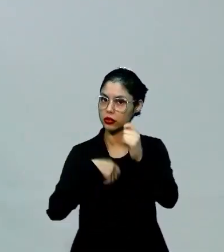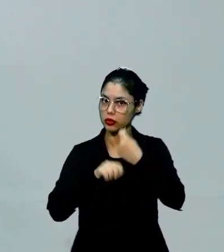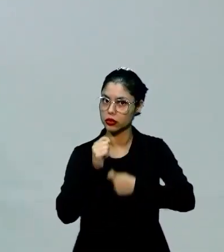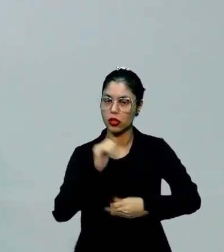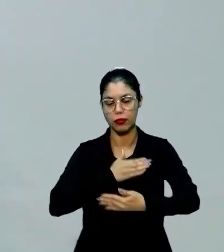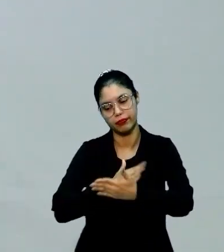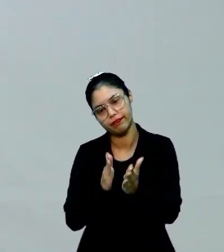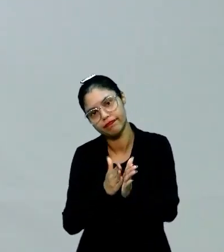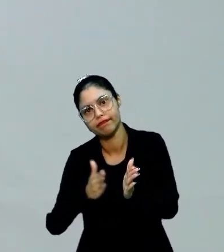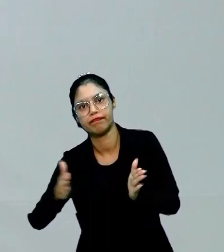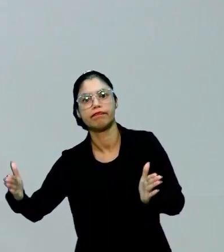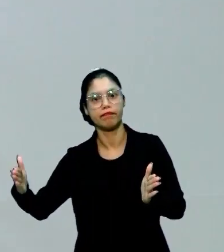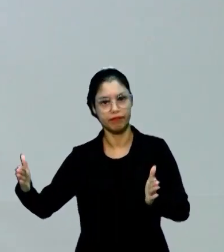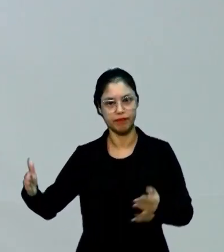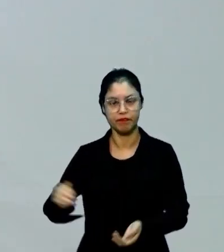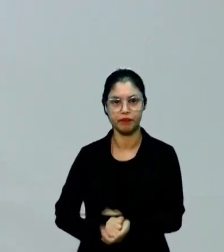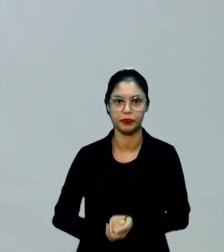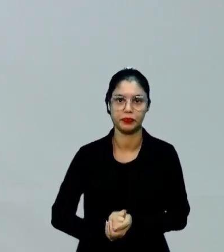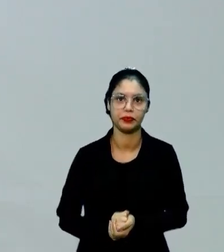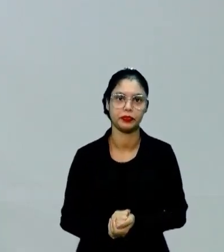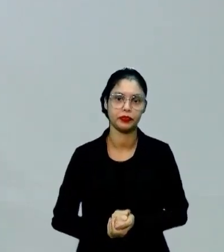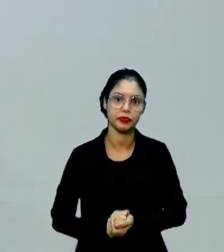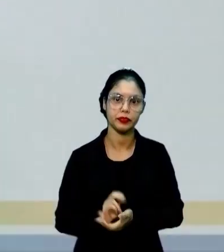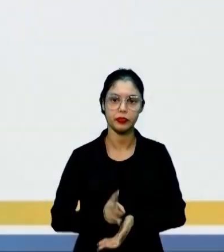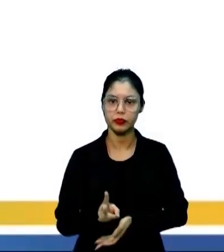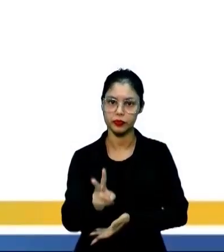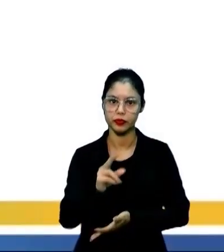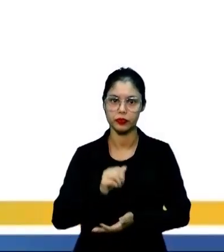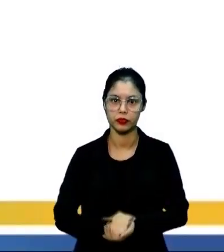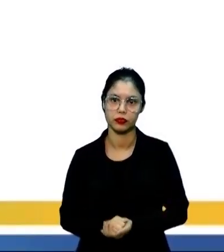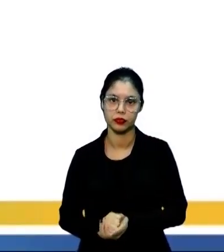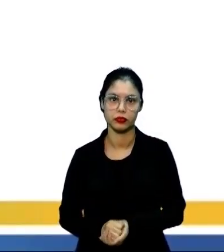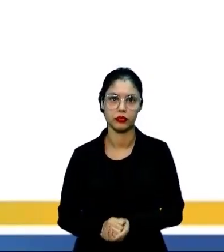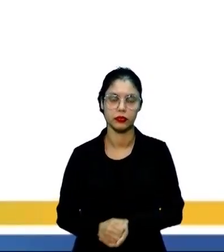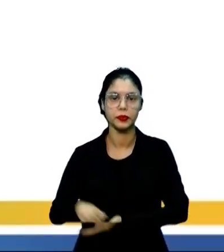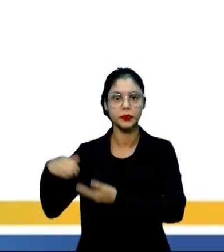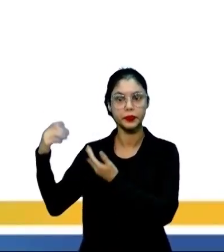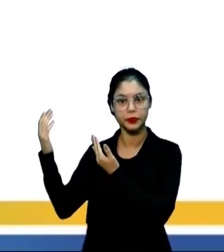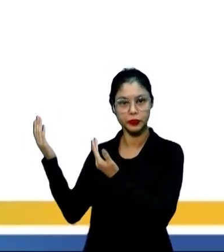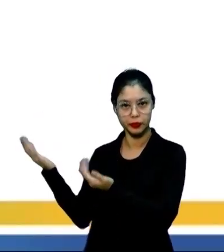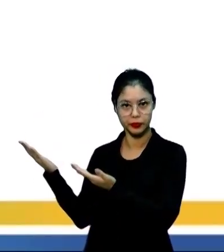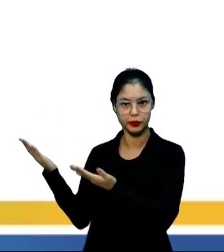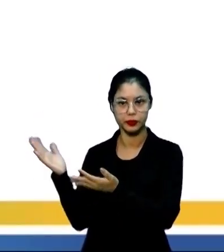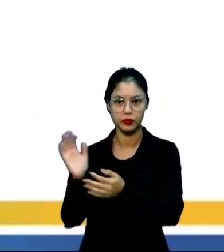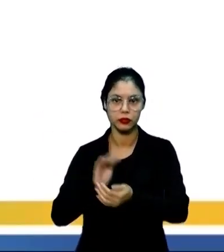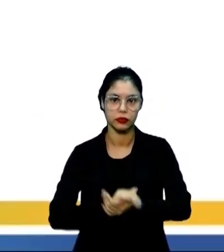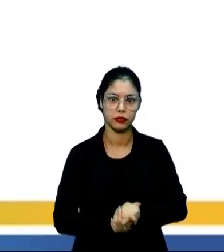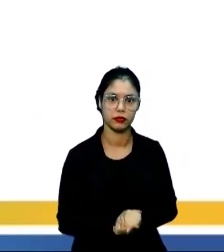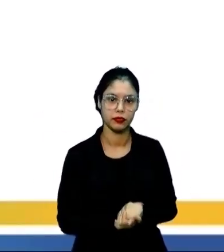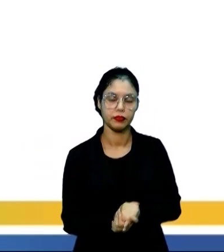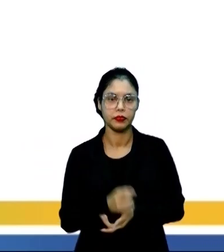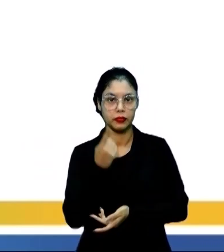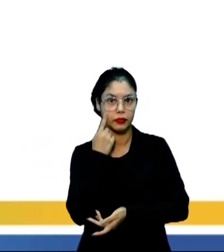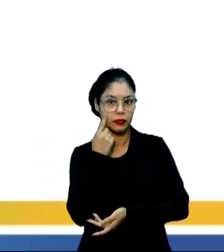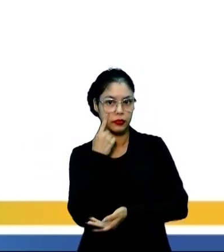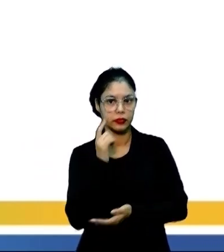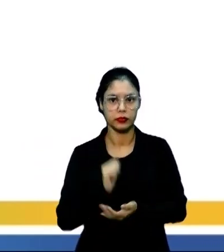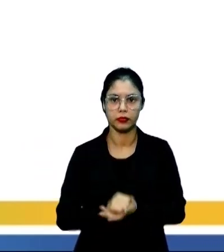ao longo do tempo. Vamos avançar? Eu quero mostrar esse esqueminha para vocês. Vocês estão